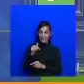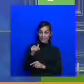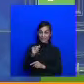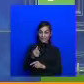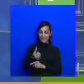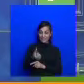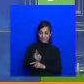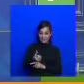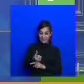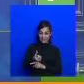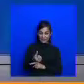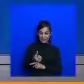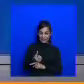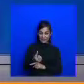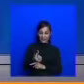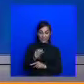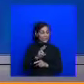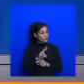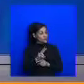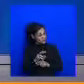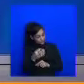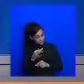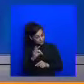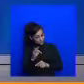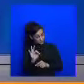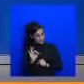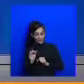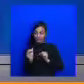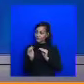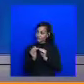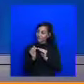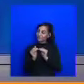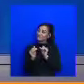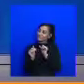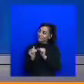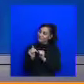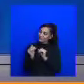e 76. Confirmam, auditoras? Sim,